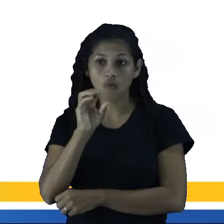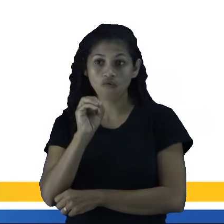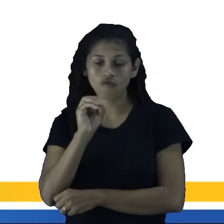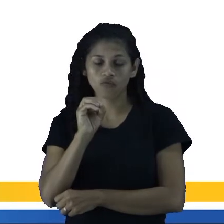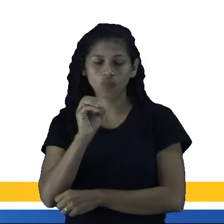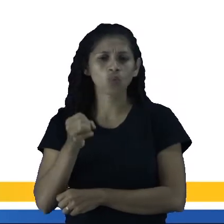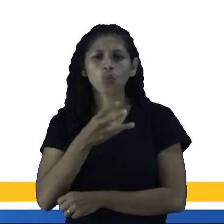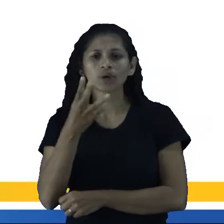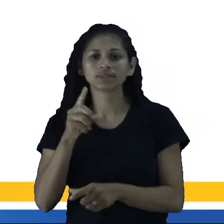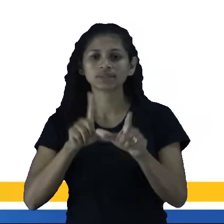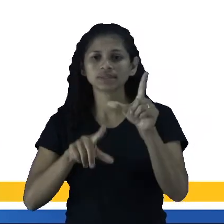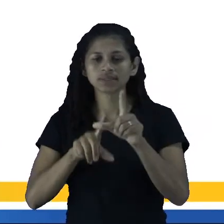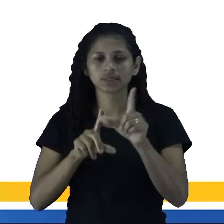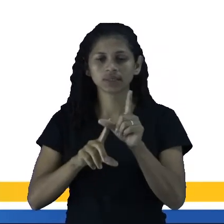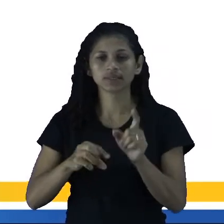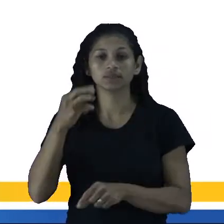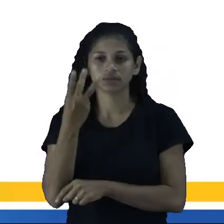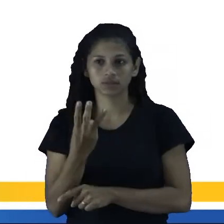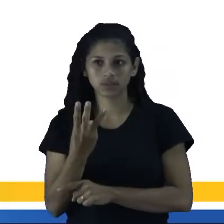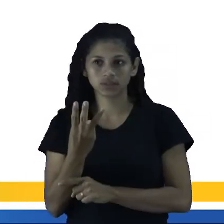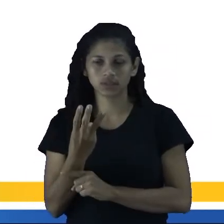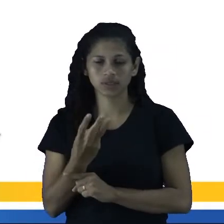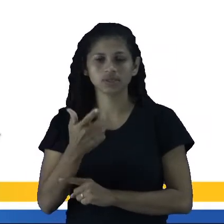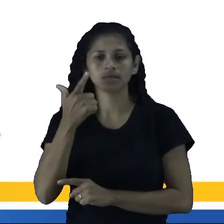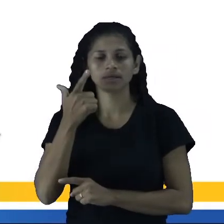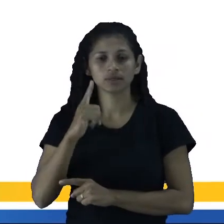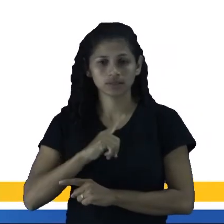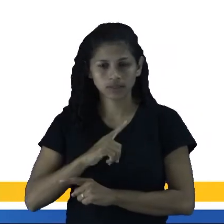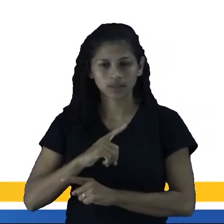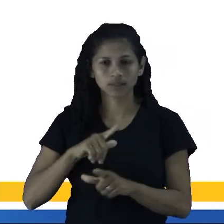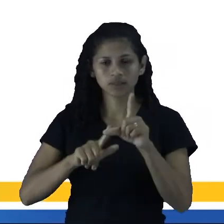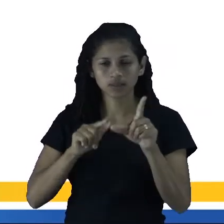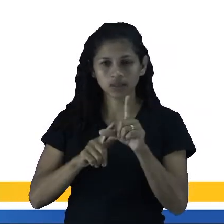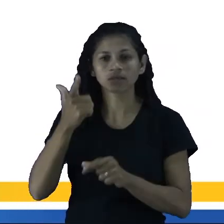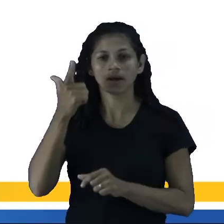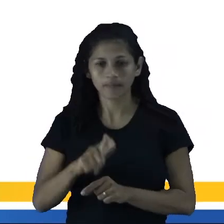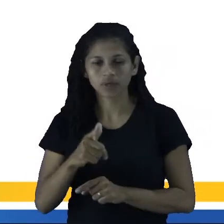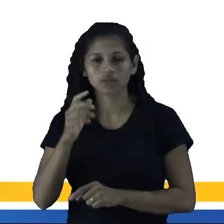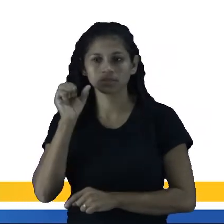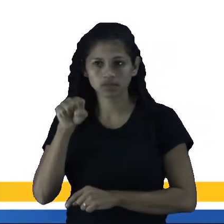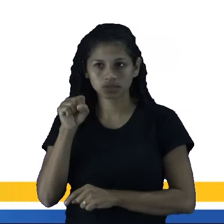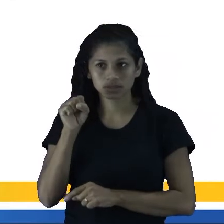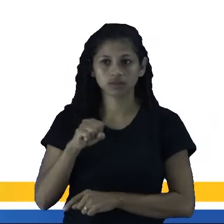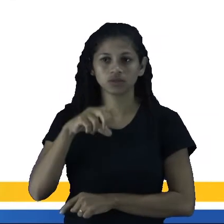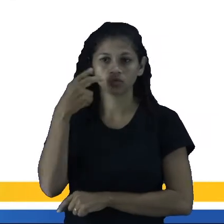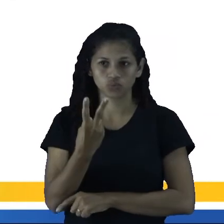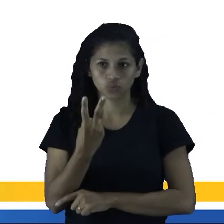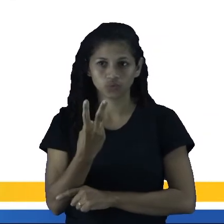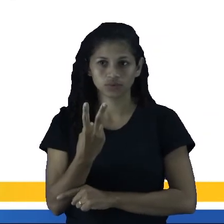todo? 3. Tem letras que se repetem? Tem 2. Como fazer isso?